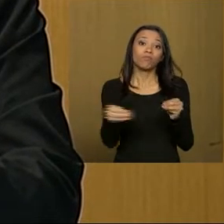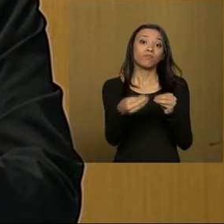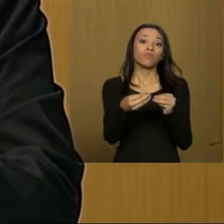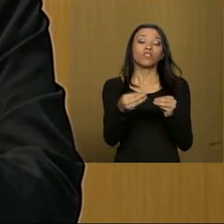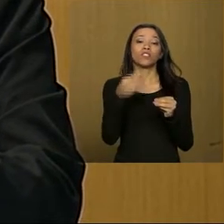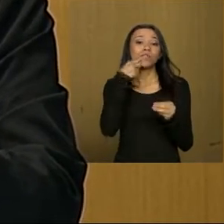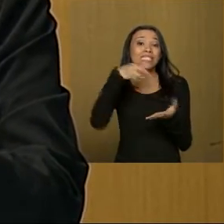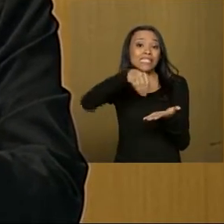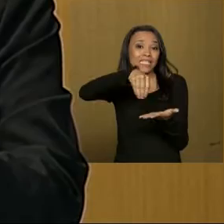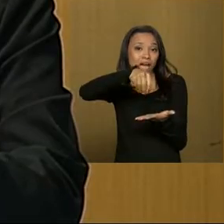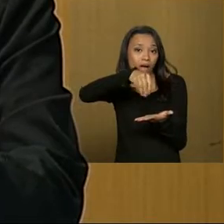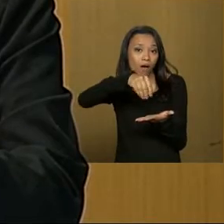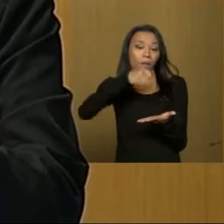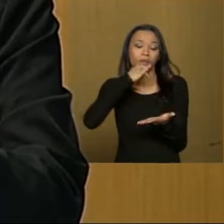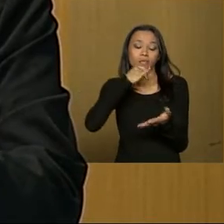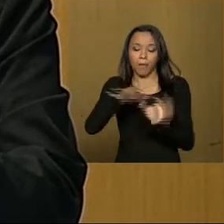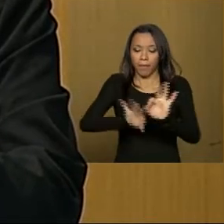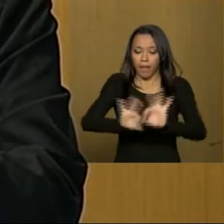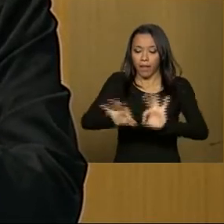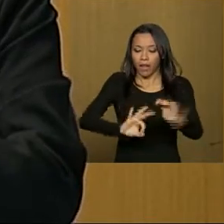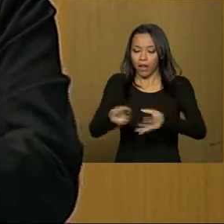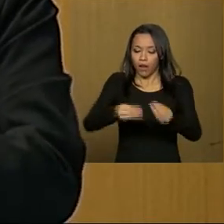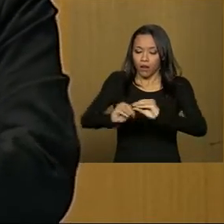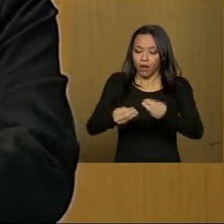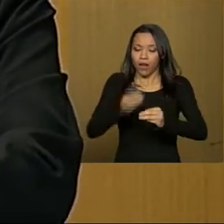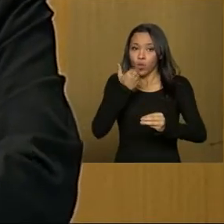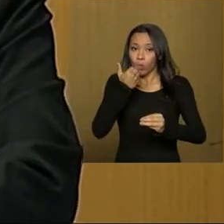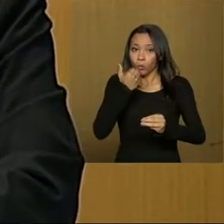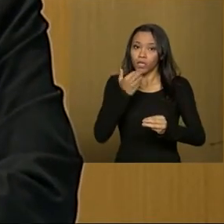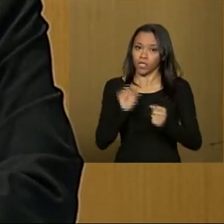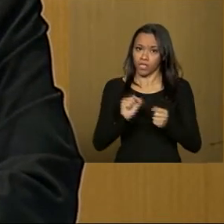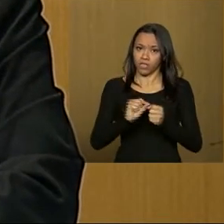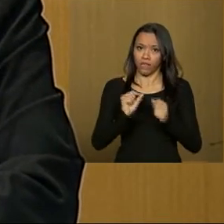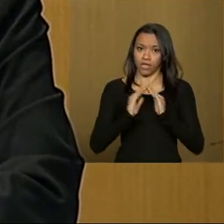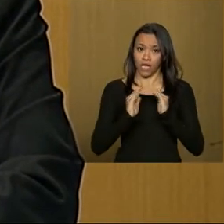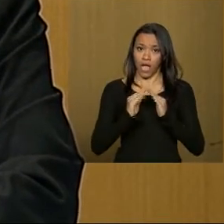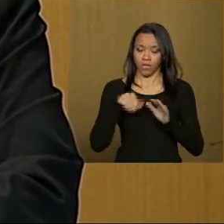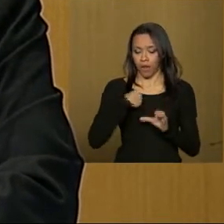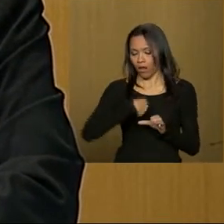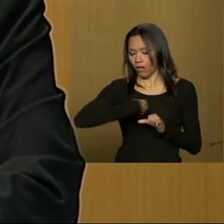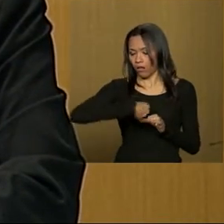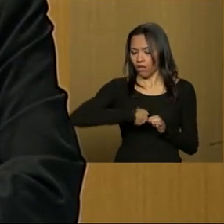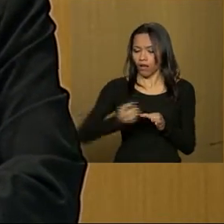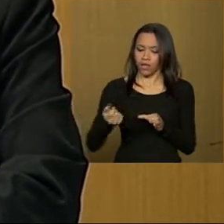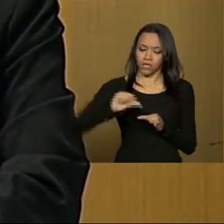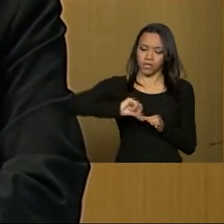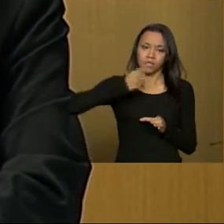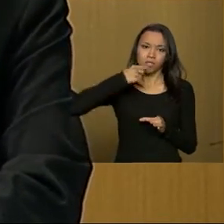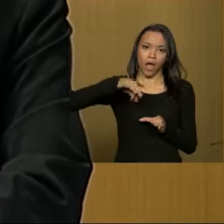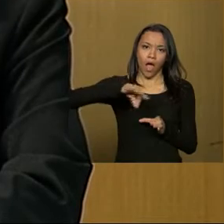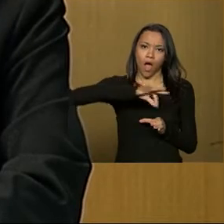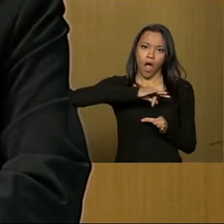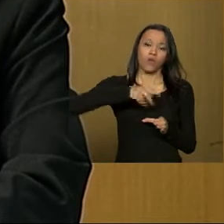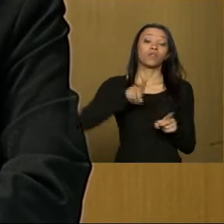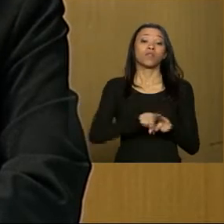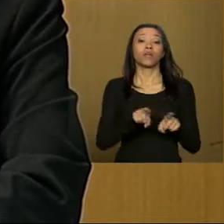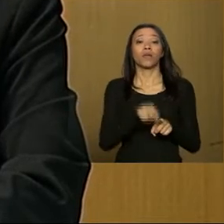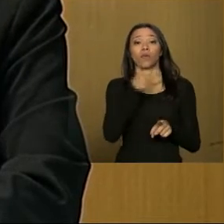no sal adicionado na preparação, no consumo dos alimentos que se faz em casa, mas também nos